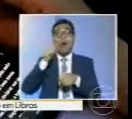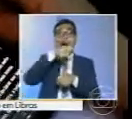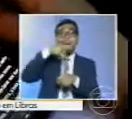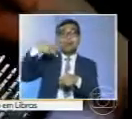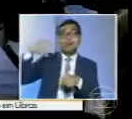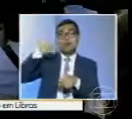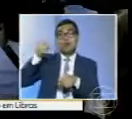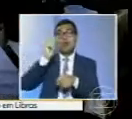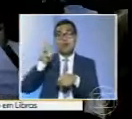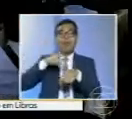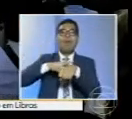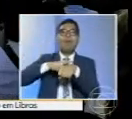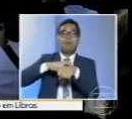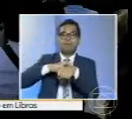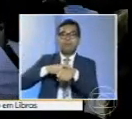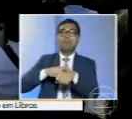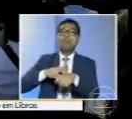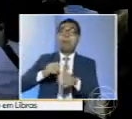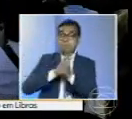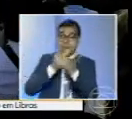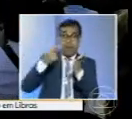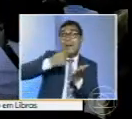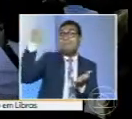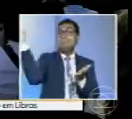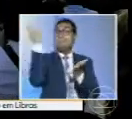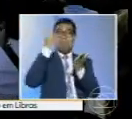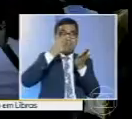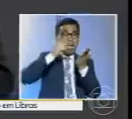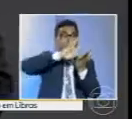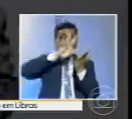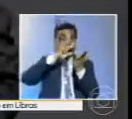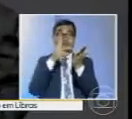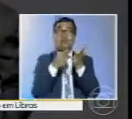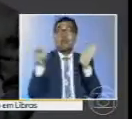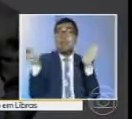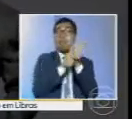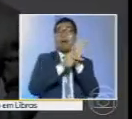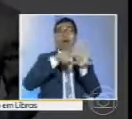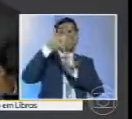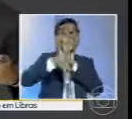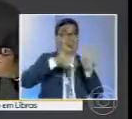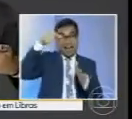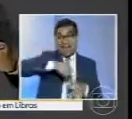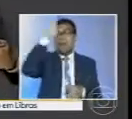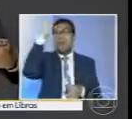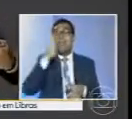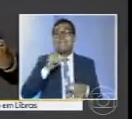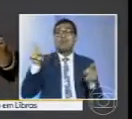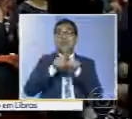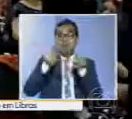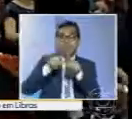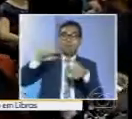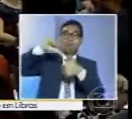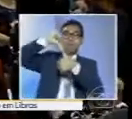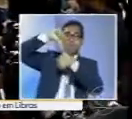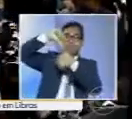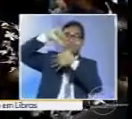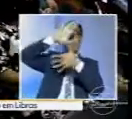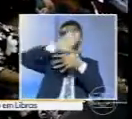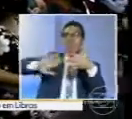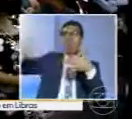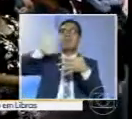celular. É a primeira tradução completa da Bíblia em língua de sinais no Brasil e na América Latina. Segundo os